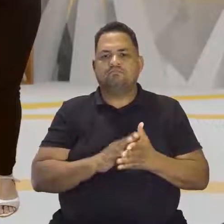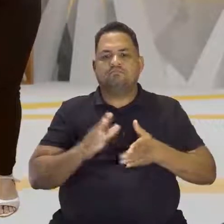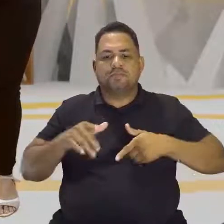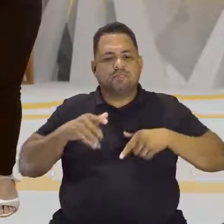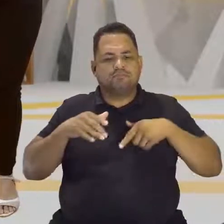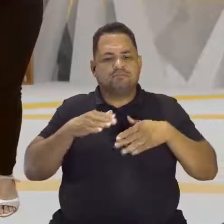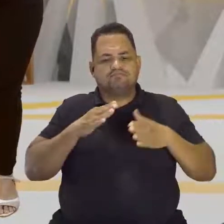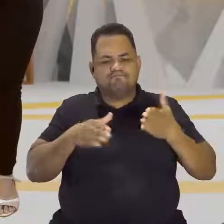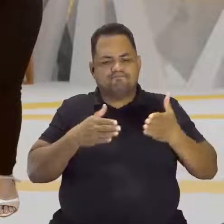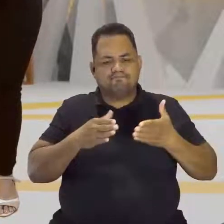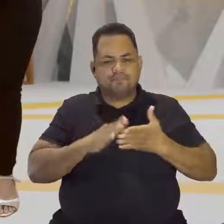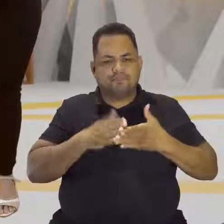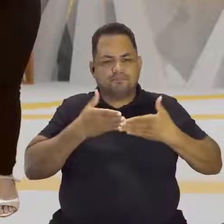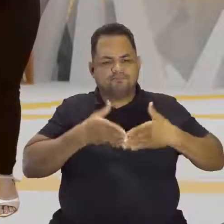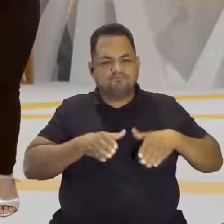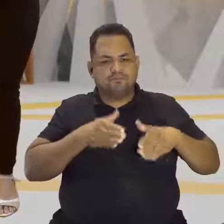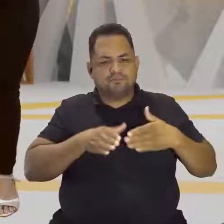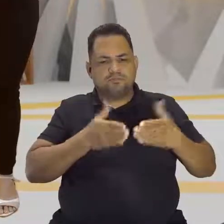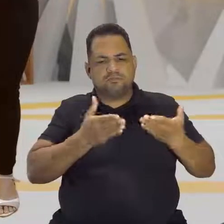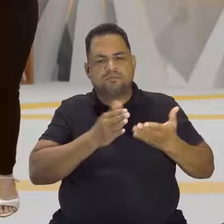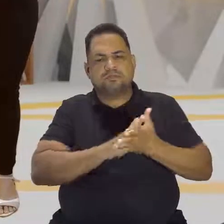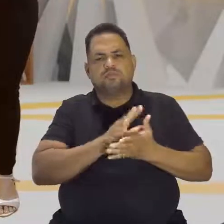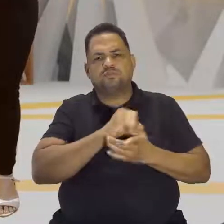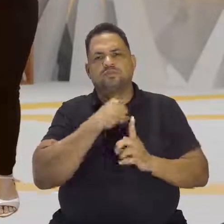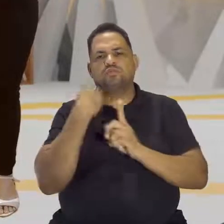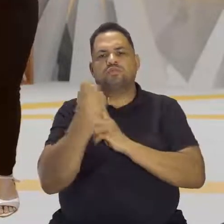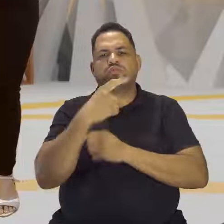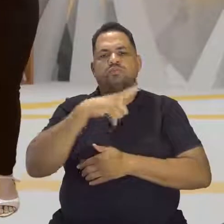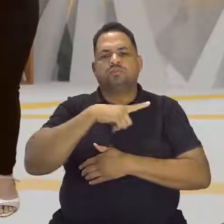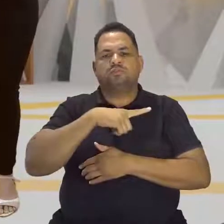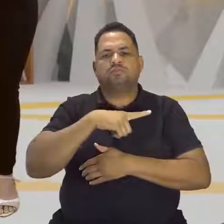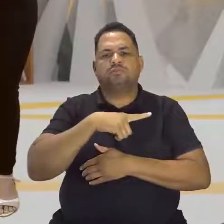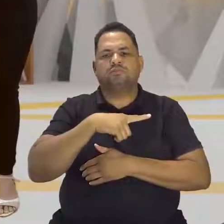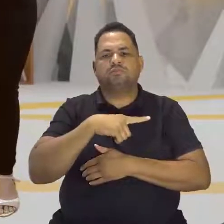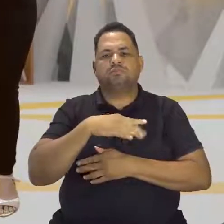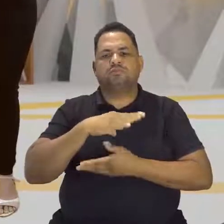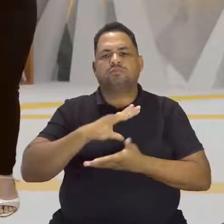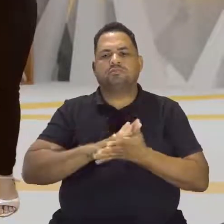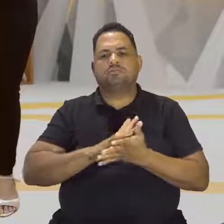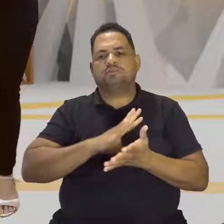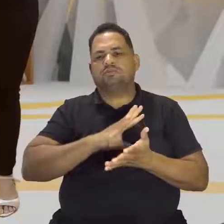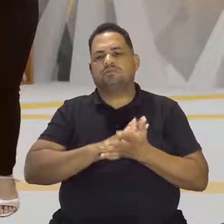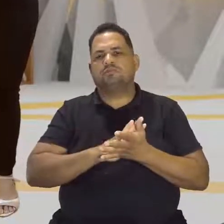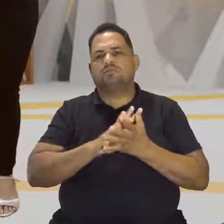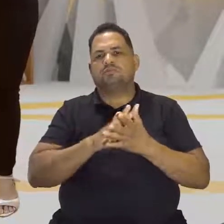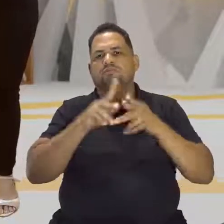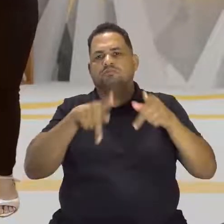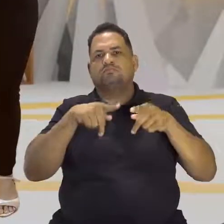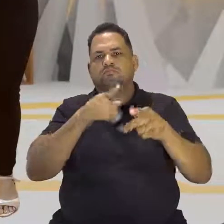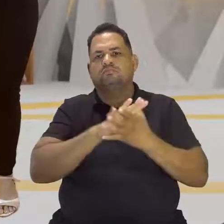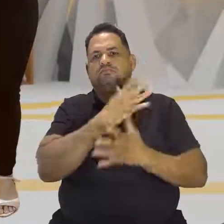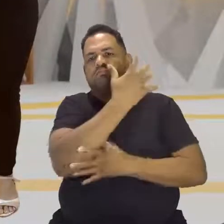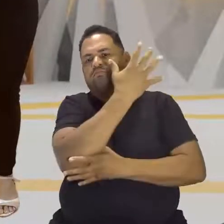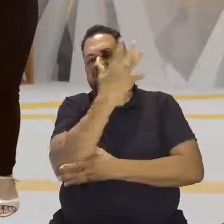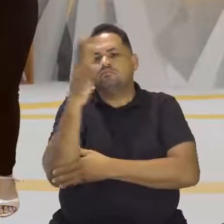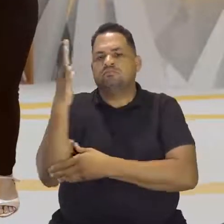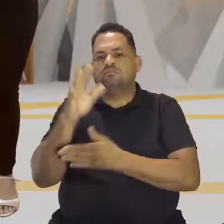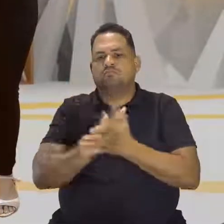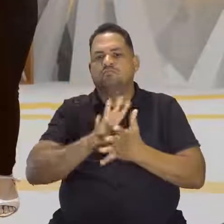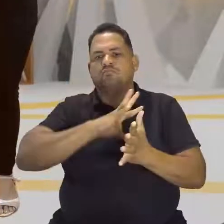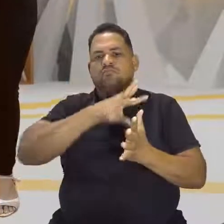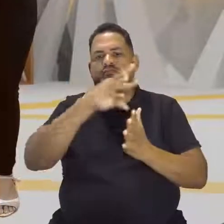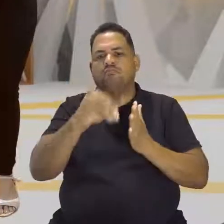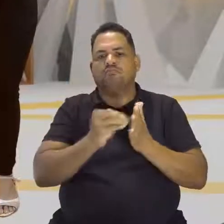social que as pessoas têm sobre a Amazônia, tem sobre os povos da floresta, sobre os povos da Amazônia,